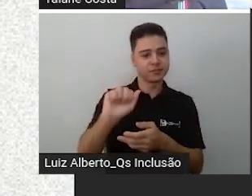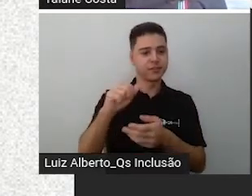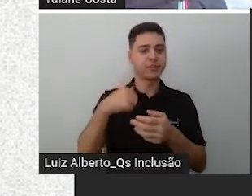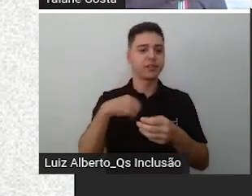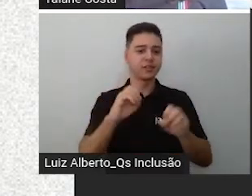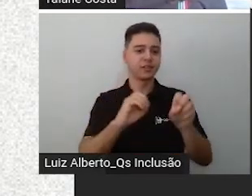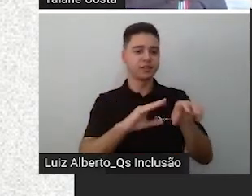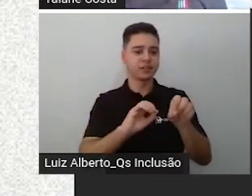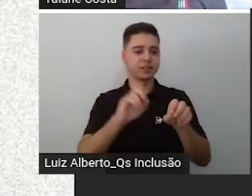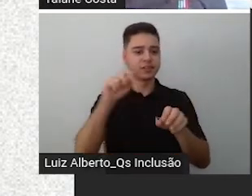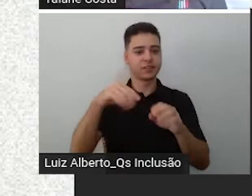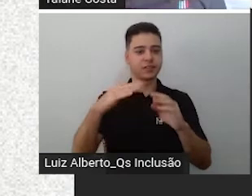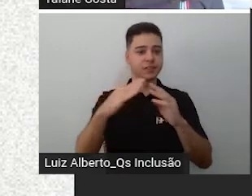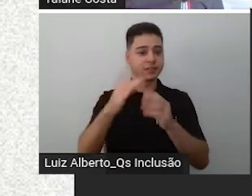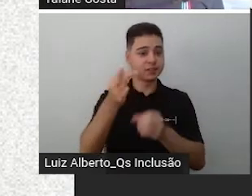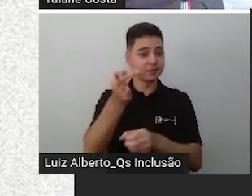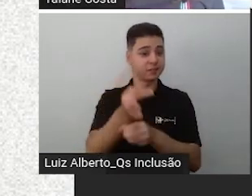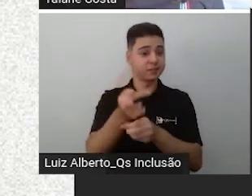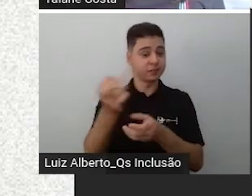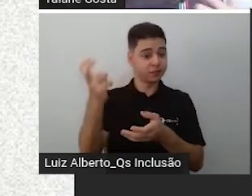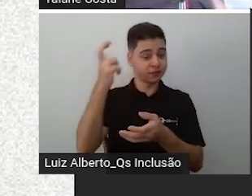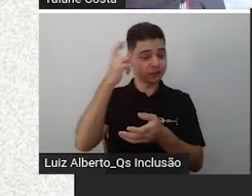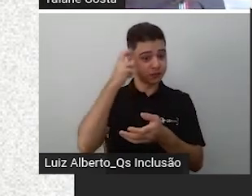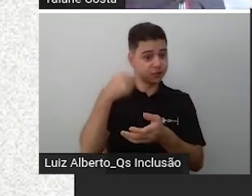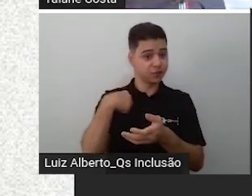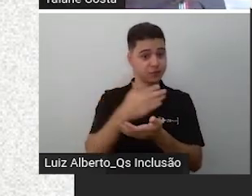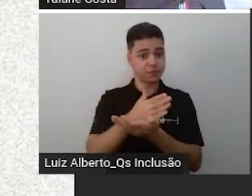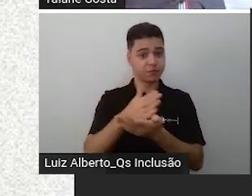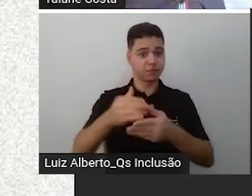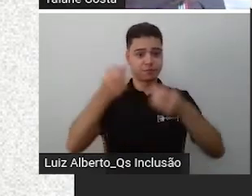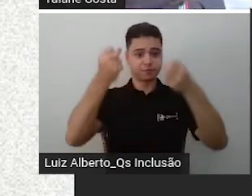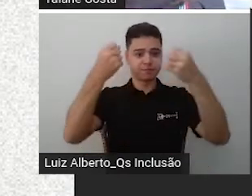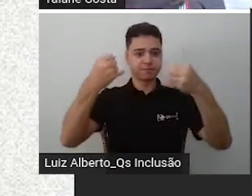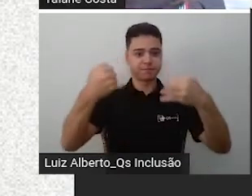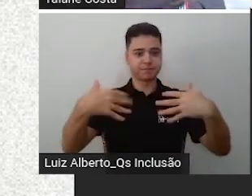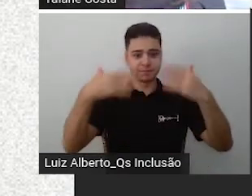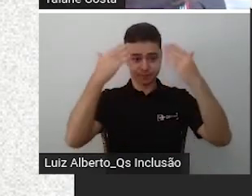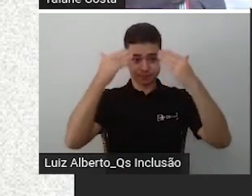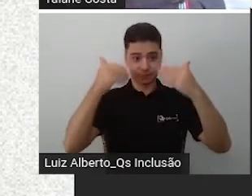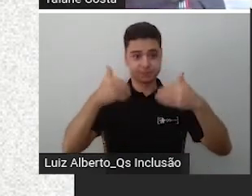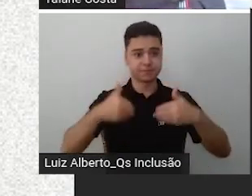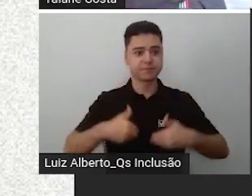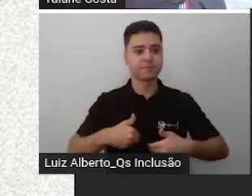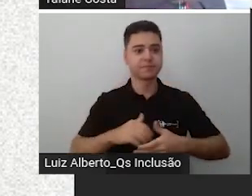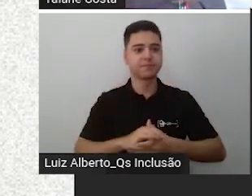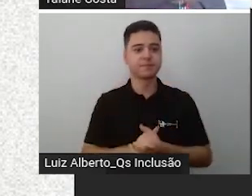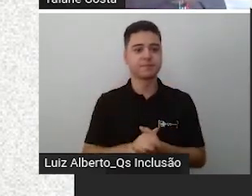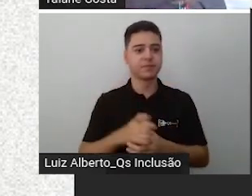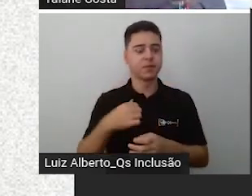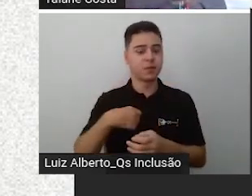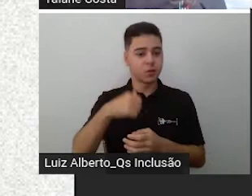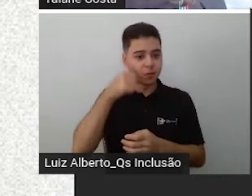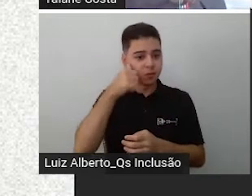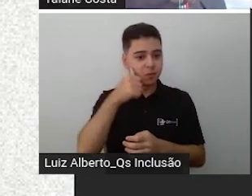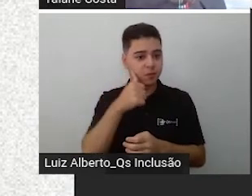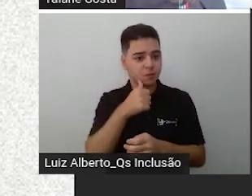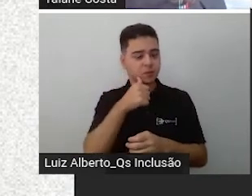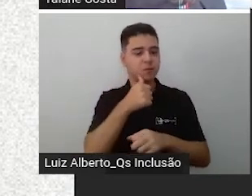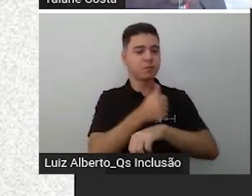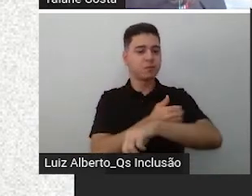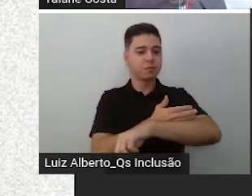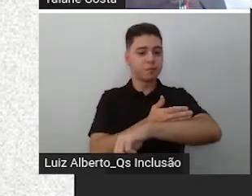de Cultura. Vou começar fazendo uma audiodescrição minha. Eu sou uma mulher branca, tenho